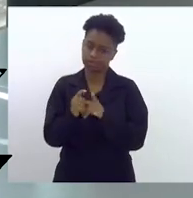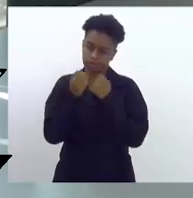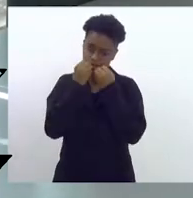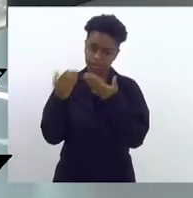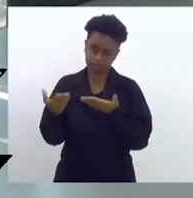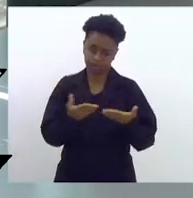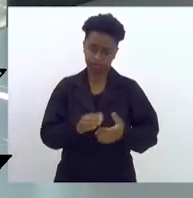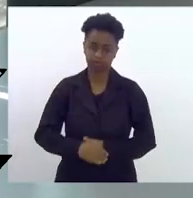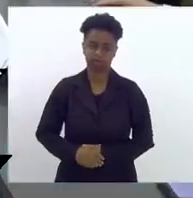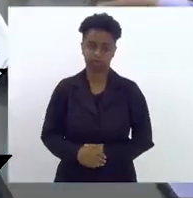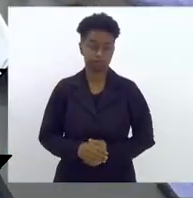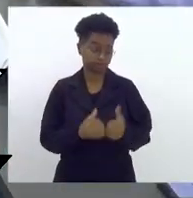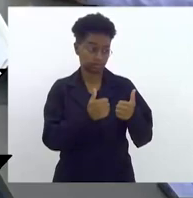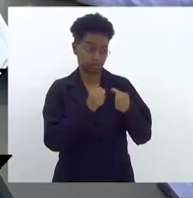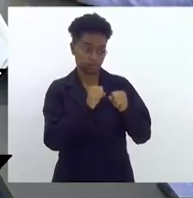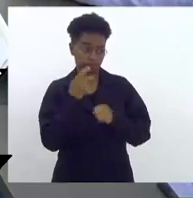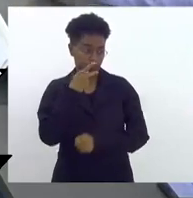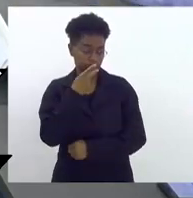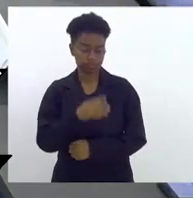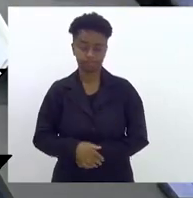pois não Deputados